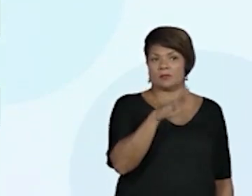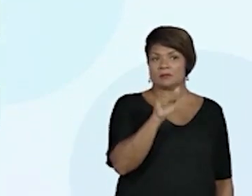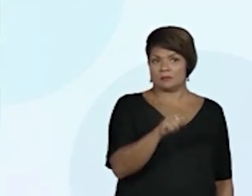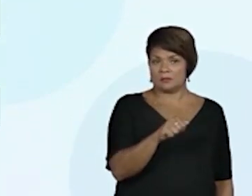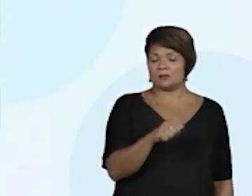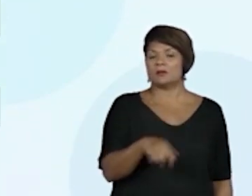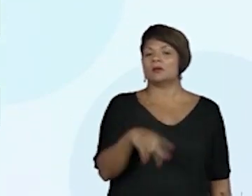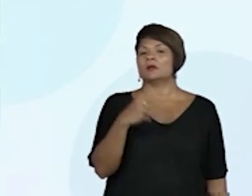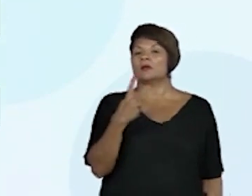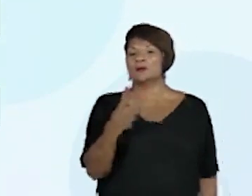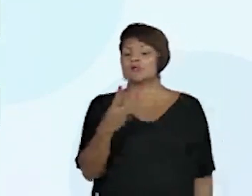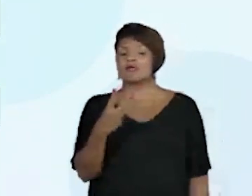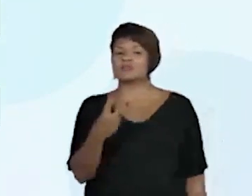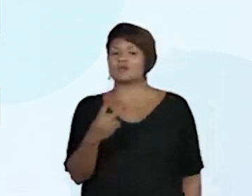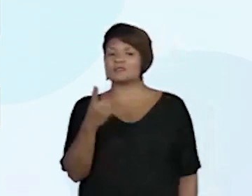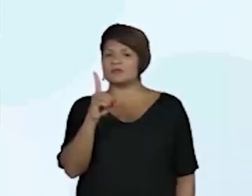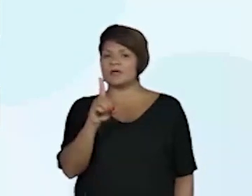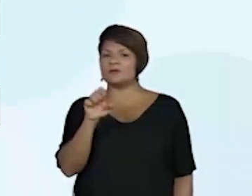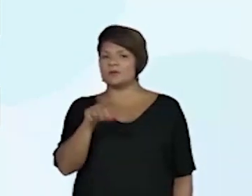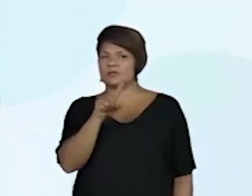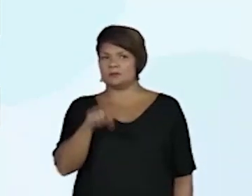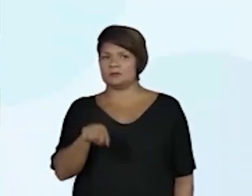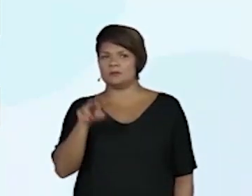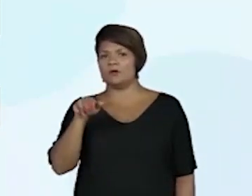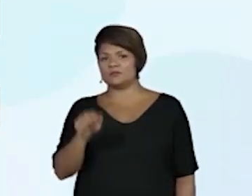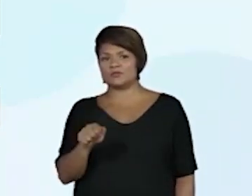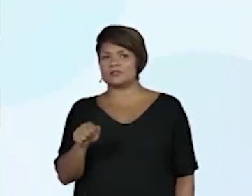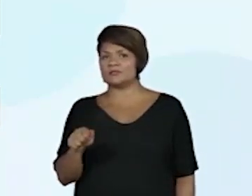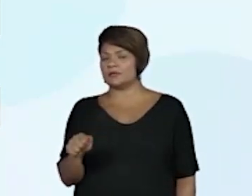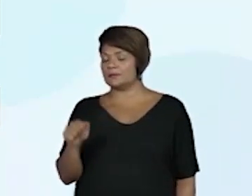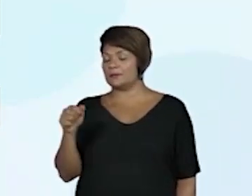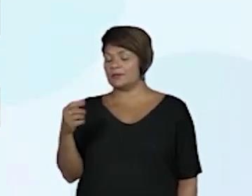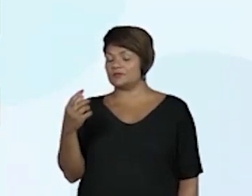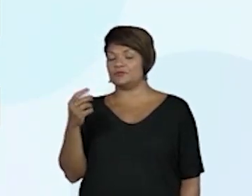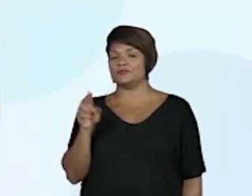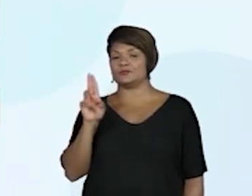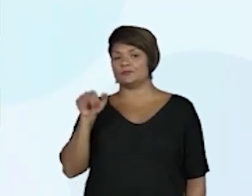duas dezenas, olha este número, hein? E duas